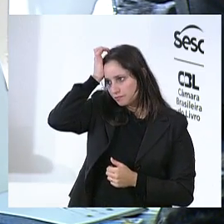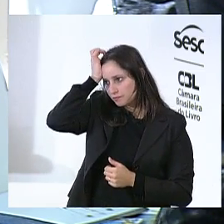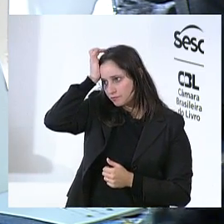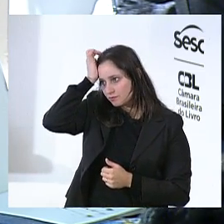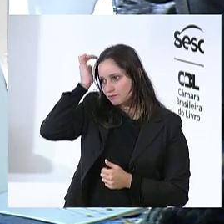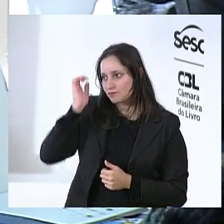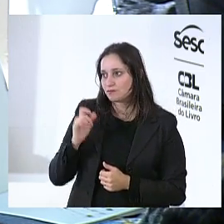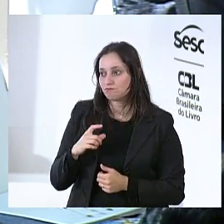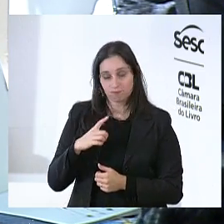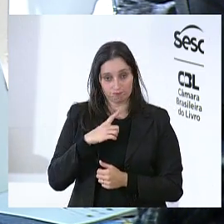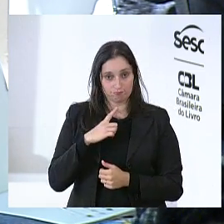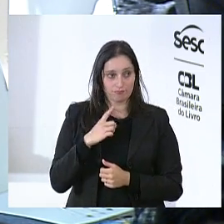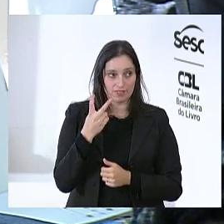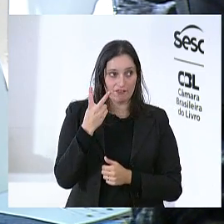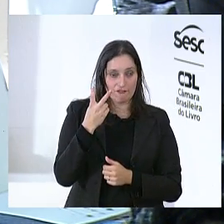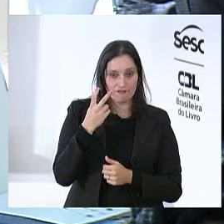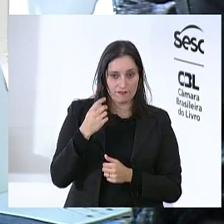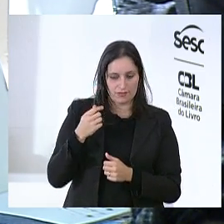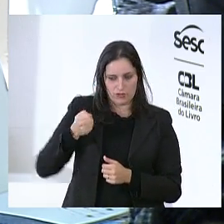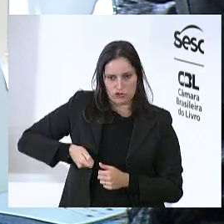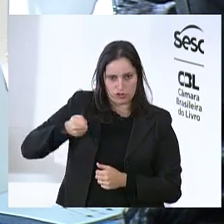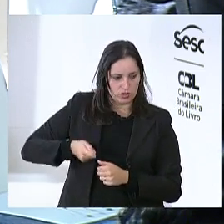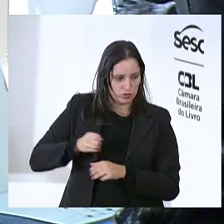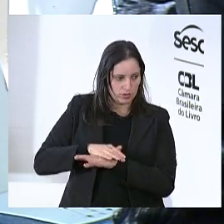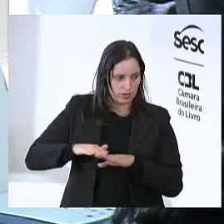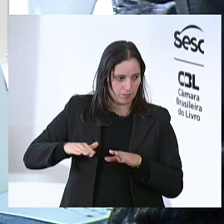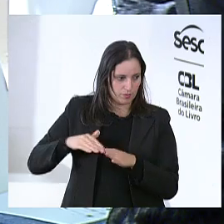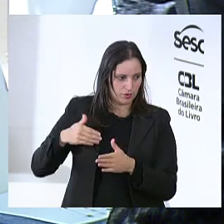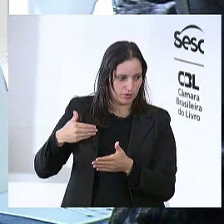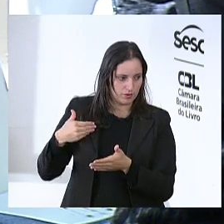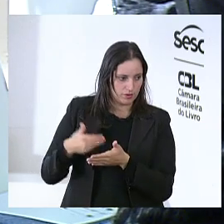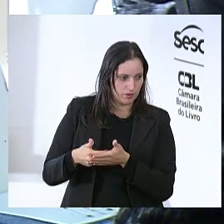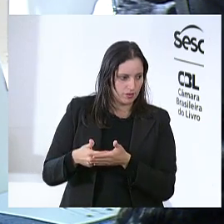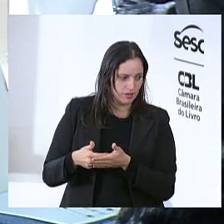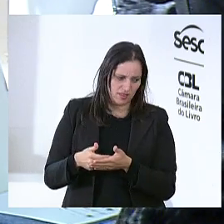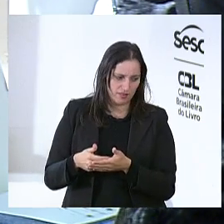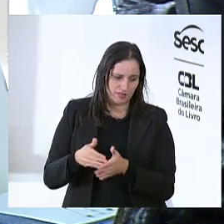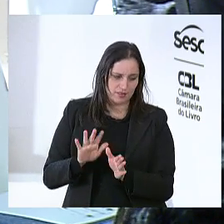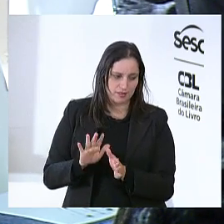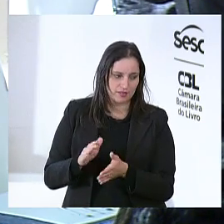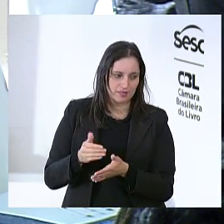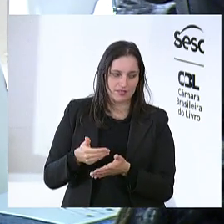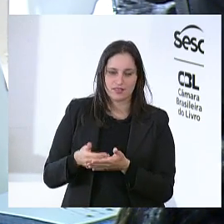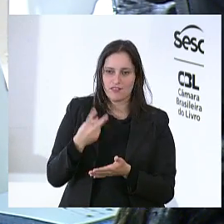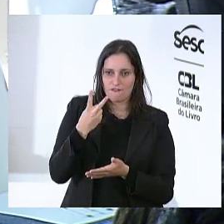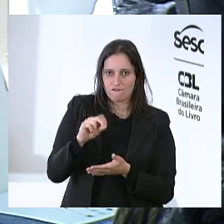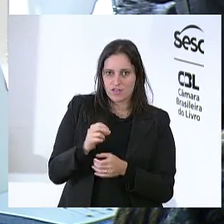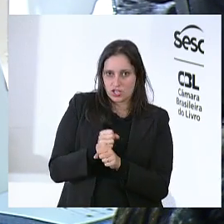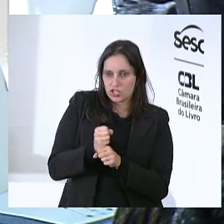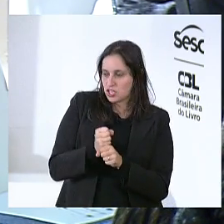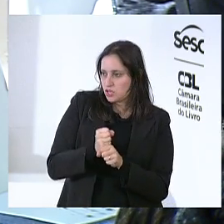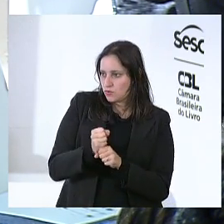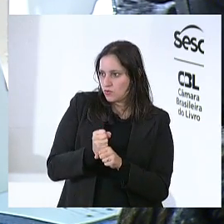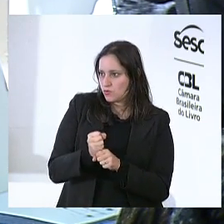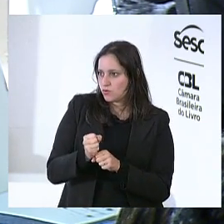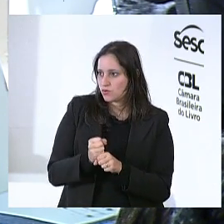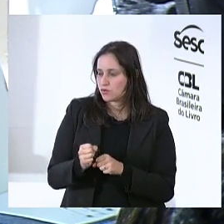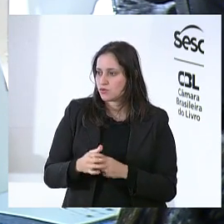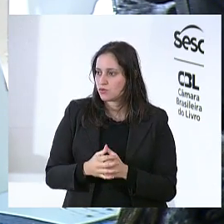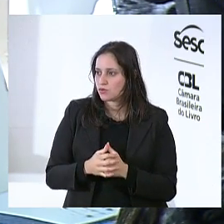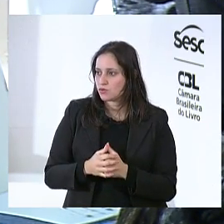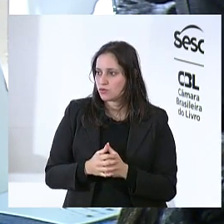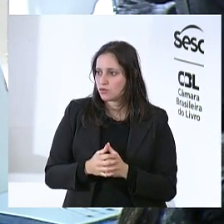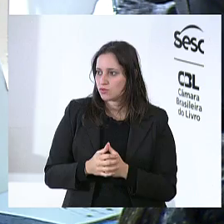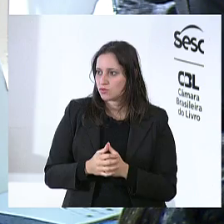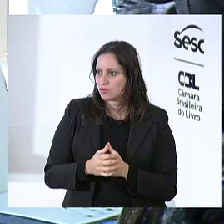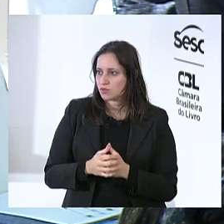Nós tivemos 20 anos já, depois da ditadura, de governos de esquerda e centro-esquerda, PSDB e agora PT. Será que